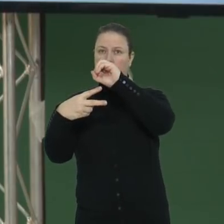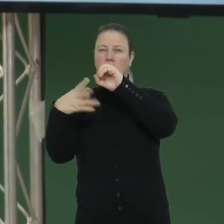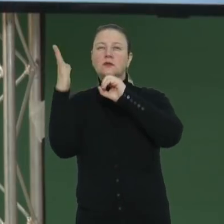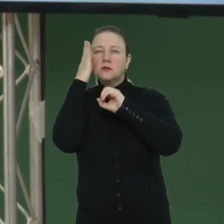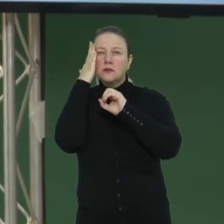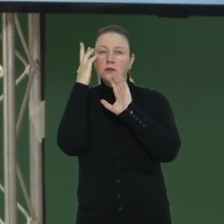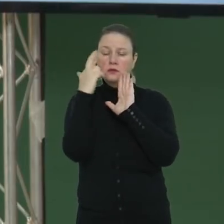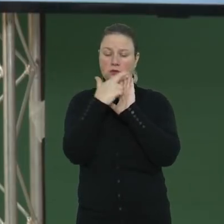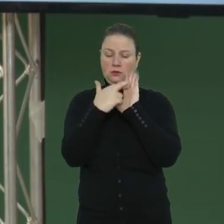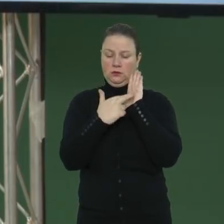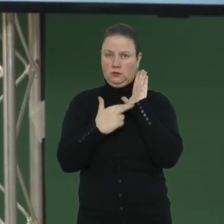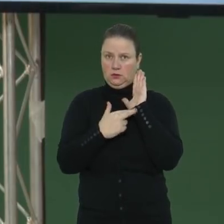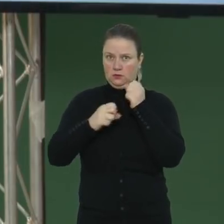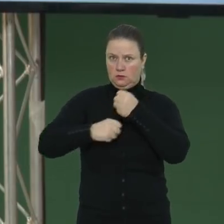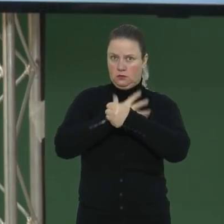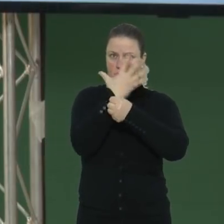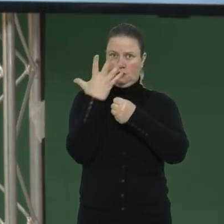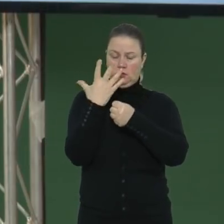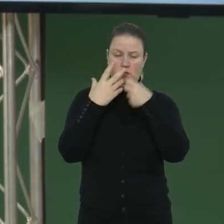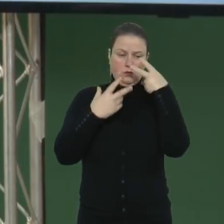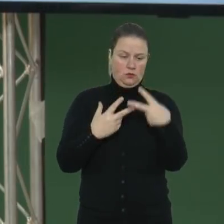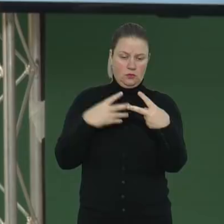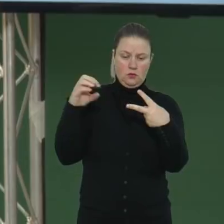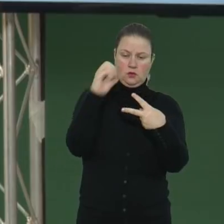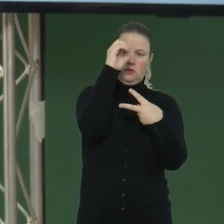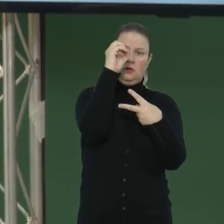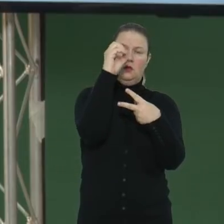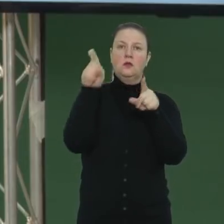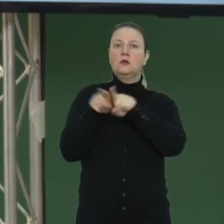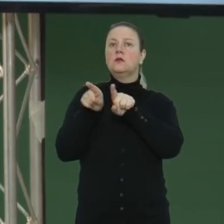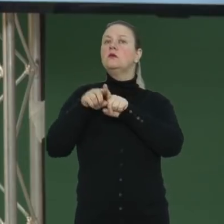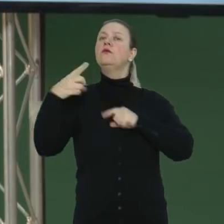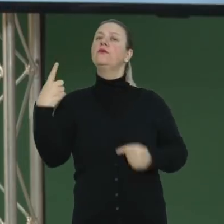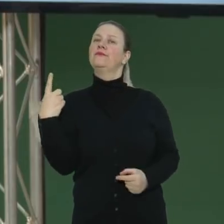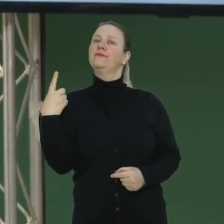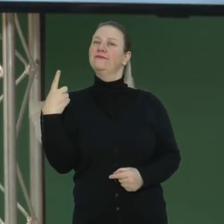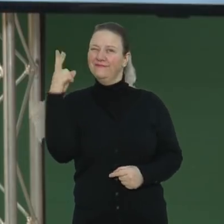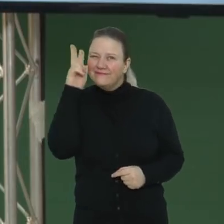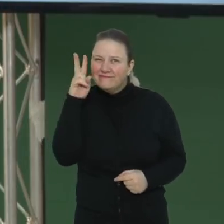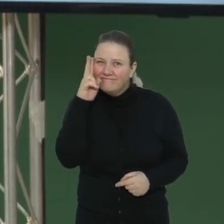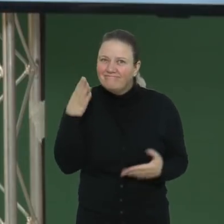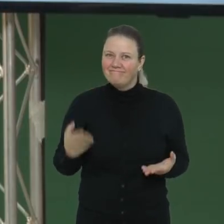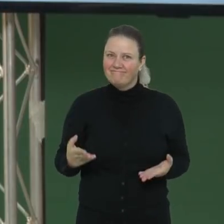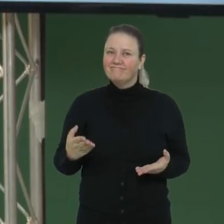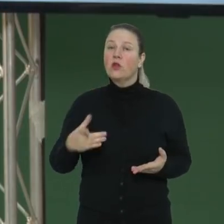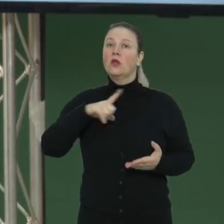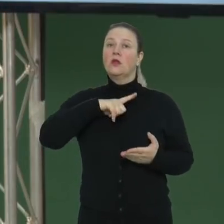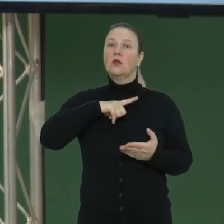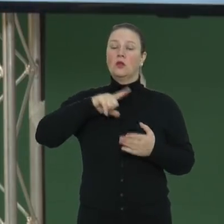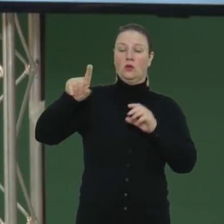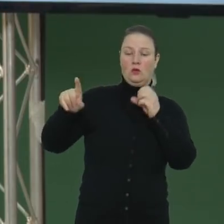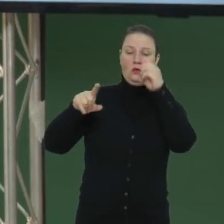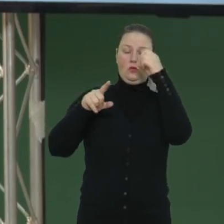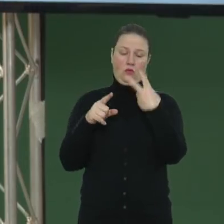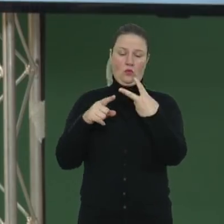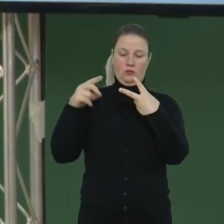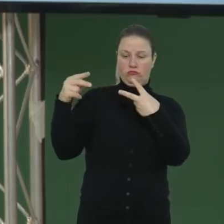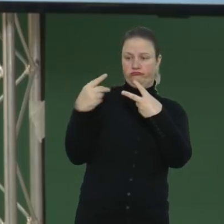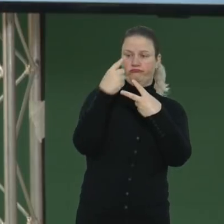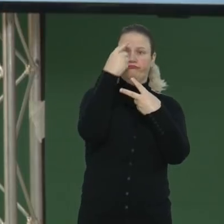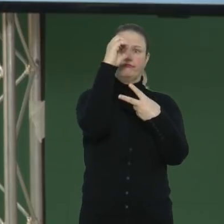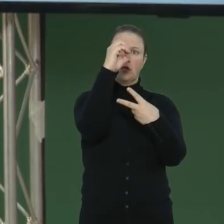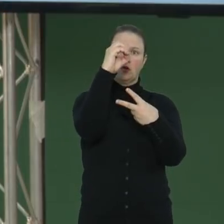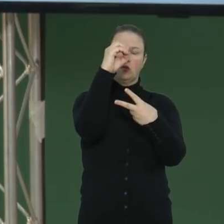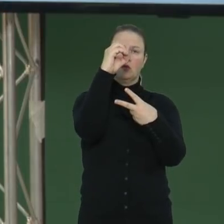de potência, o 2 elevado a 0, ele é a 1, não é? Toda potência, né, que tem o expoente 0, sempre o resultado é